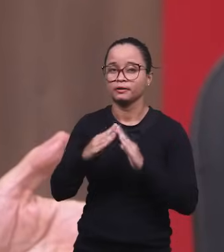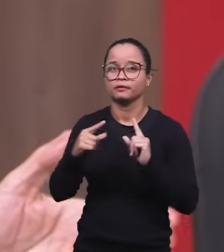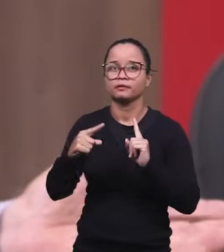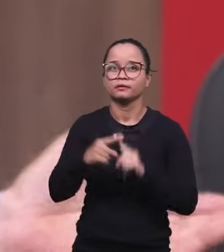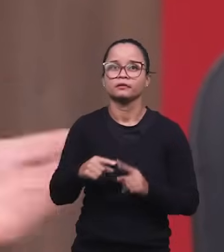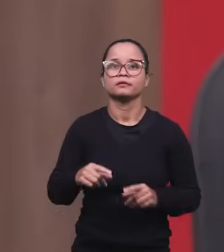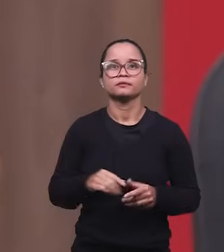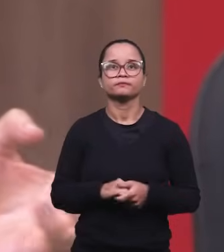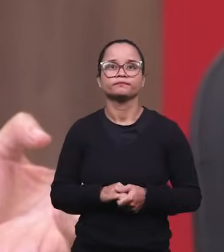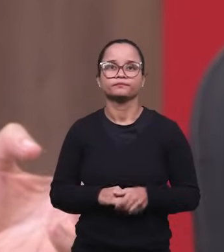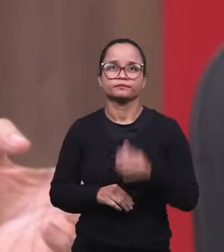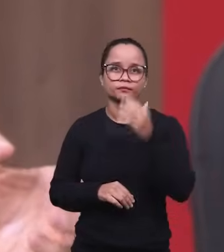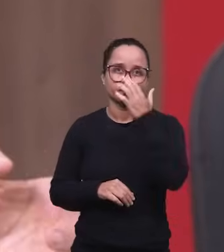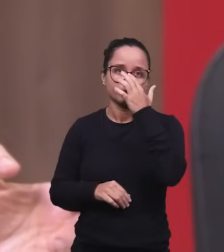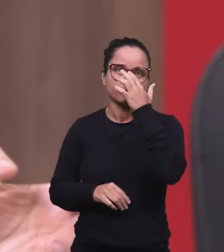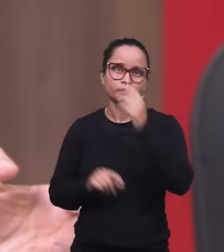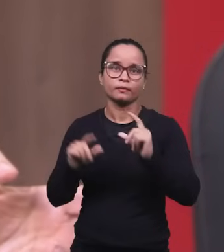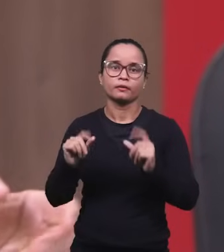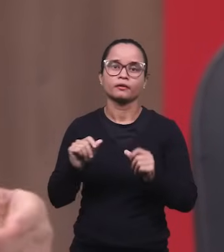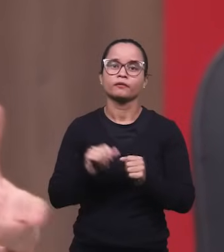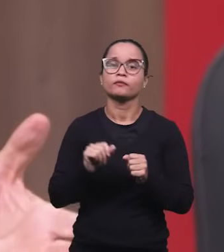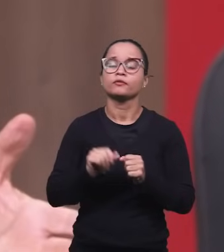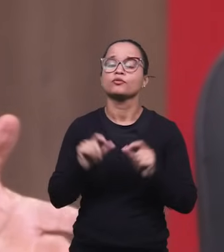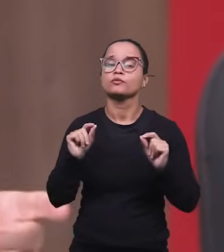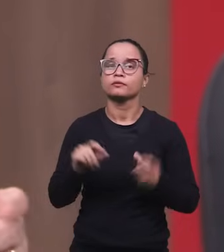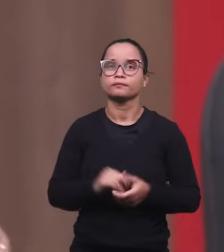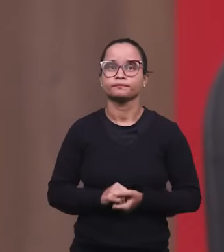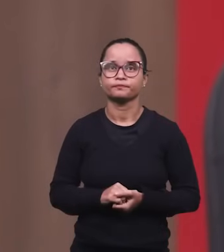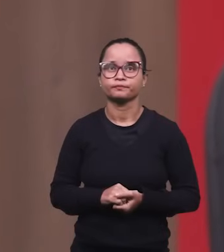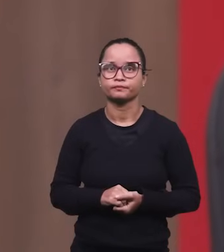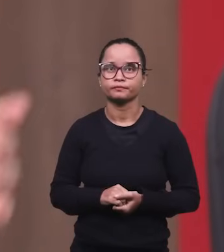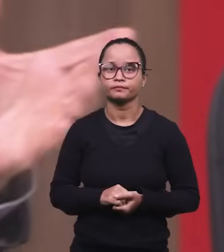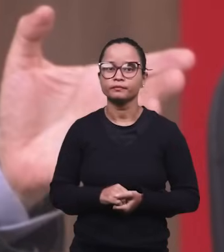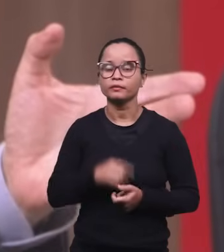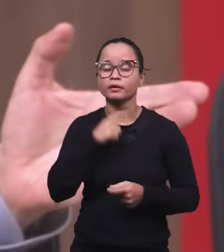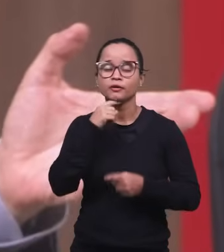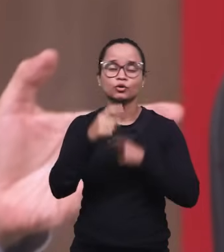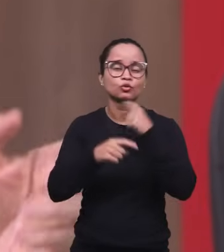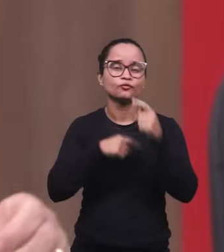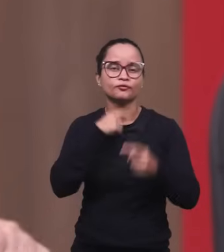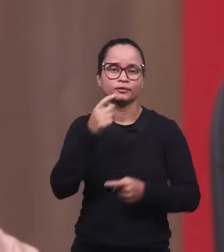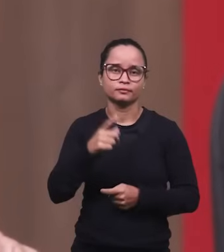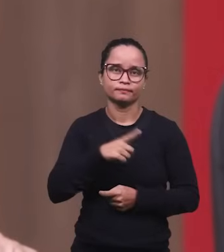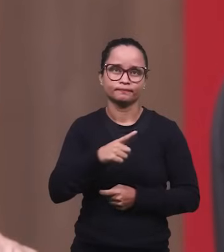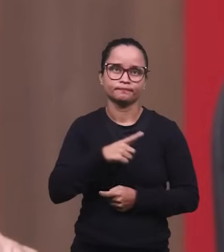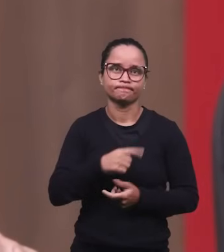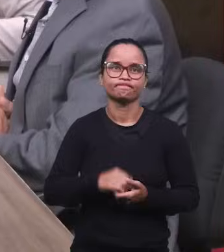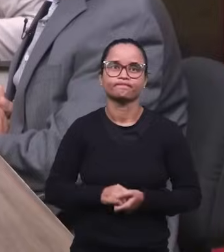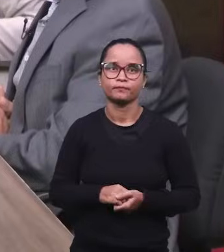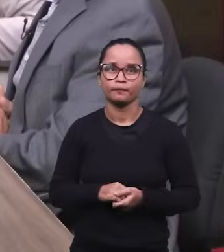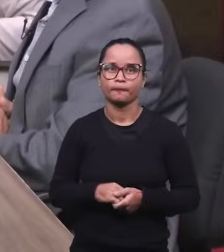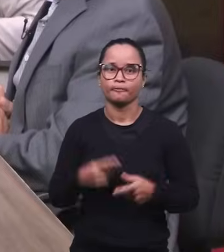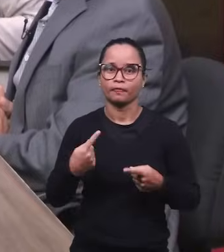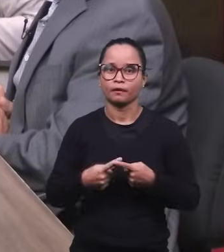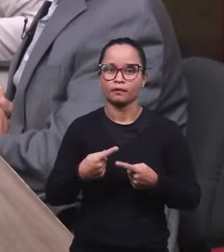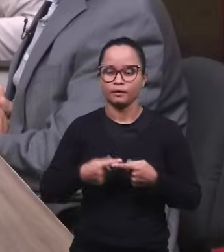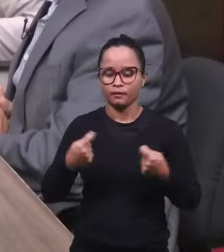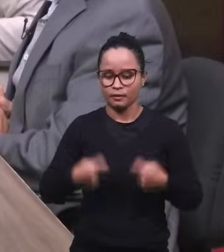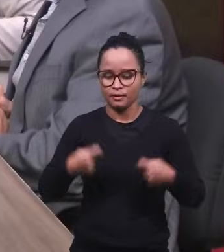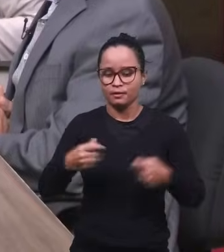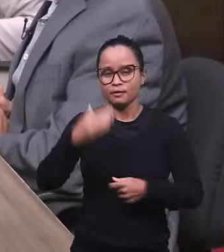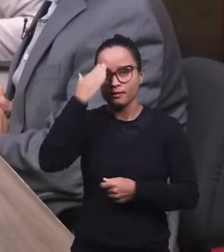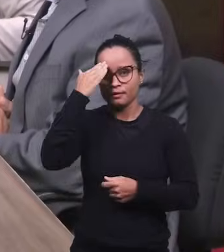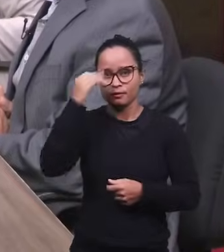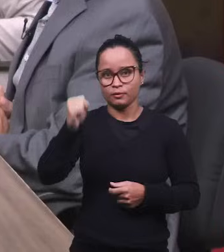igreja, ou vice-versa. O que você vai fazer numa hora dessa? Aí que vem as dúvidas, Josias. Por quê? Tem que